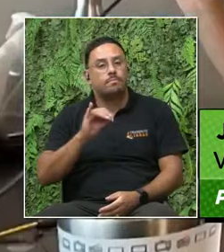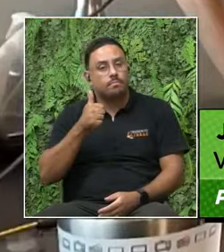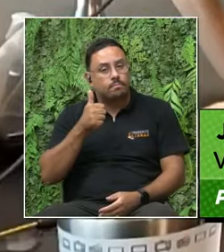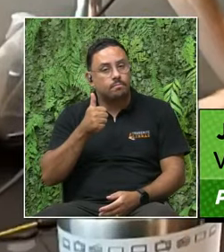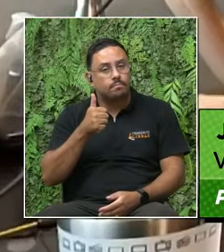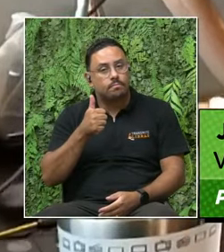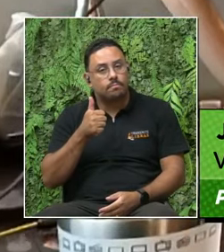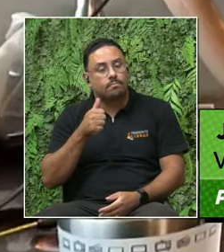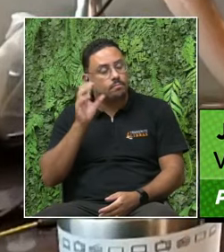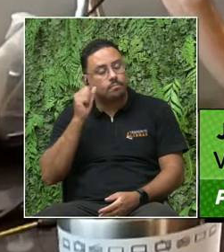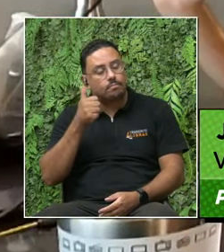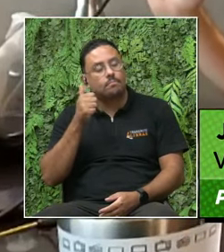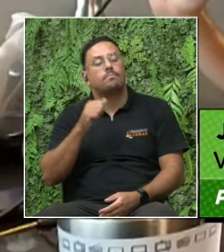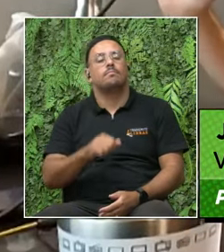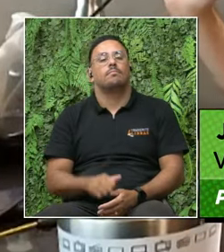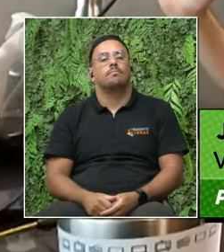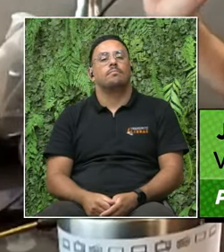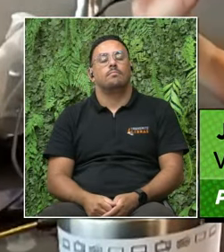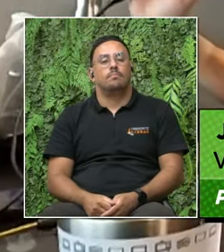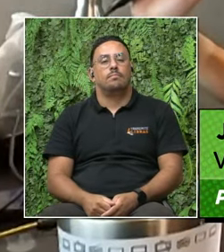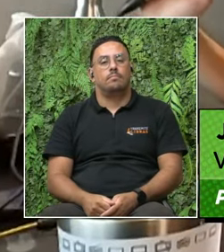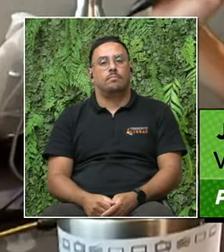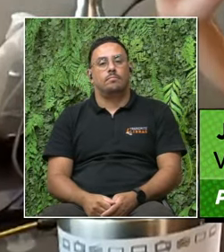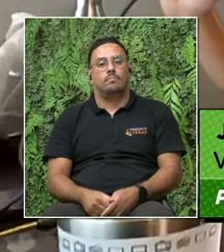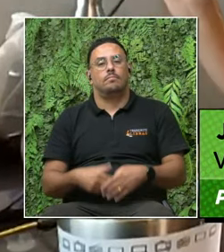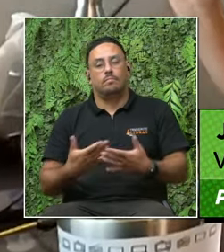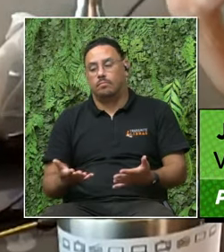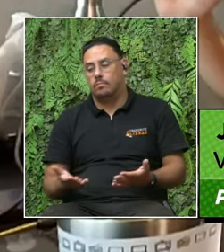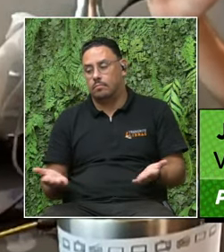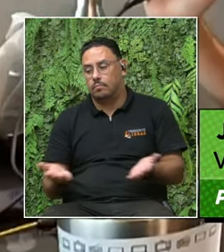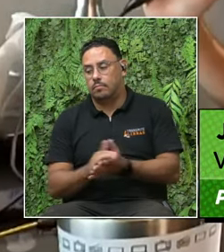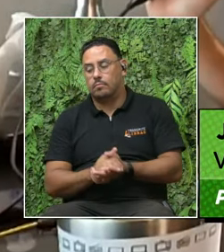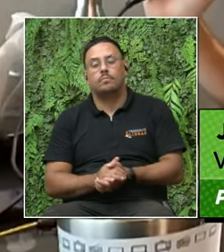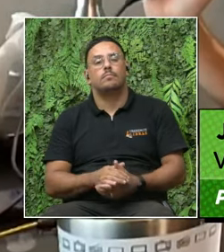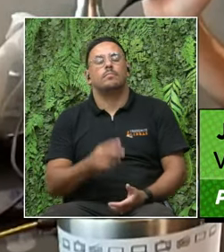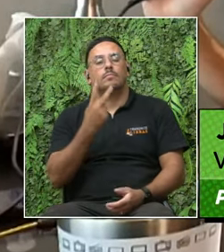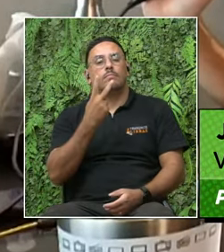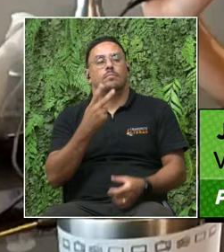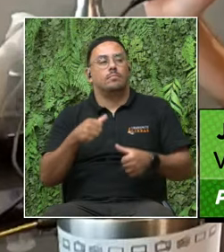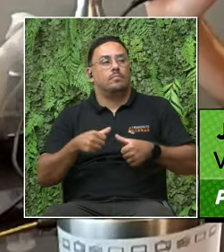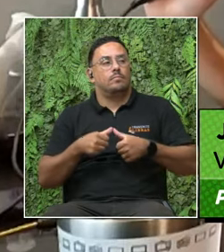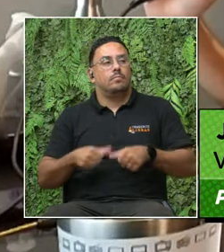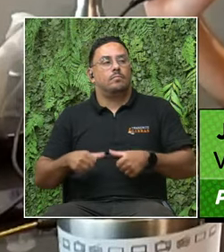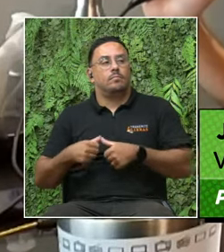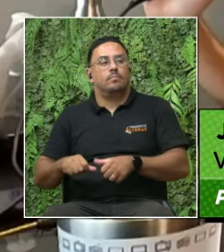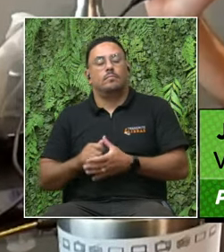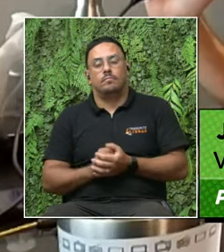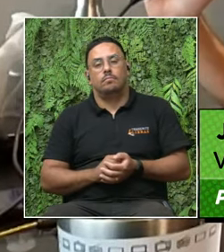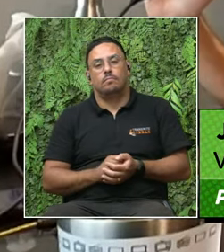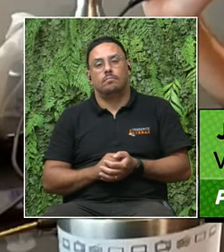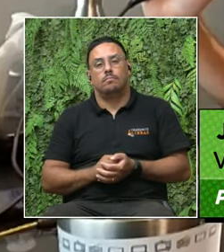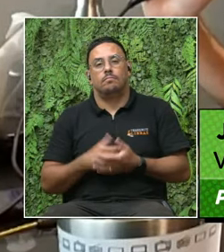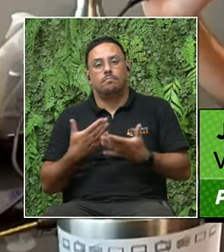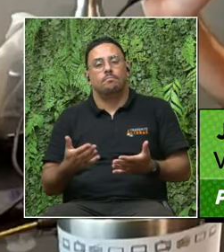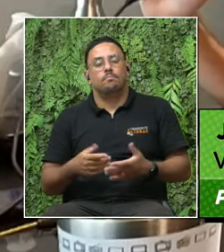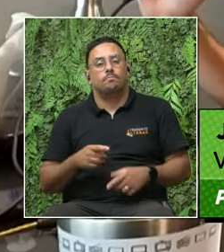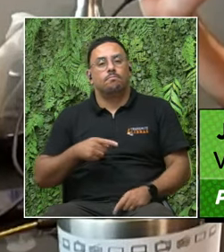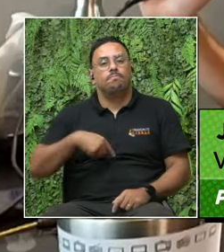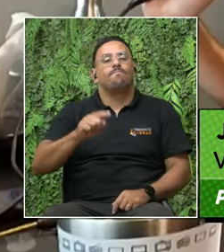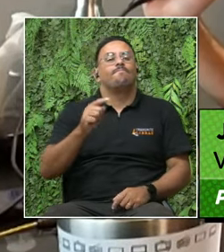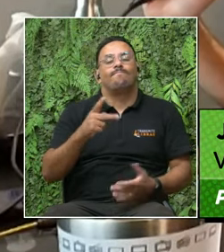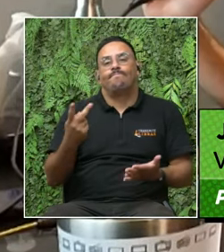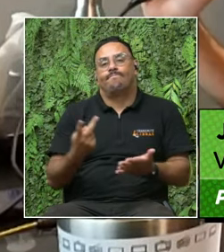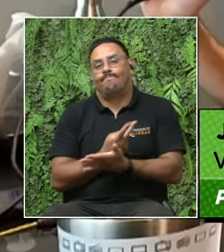agora tranquilo vamos embora chegando bem bom então assim os dois zagueiros de ofício eles e levam ao